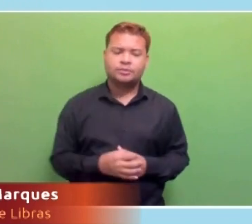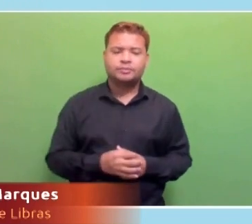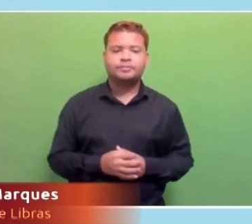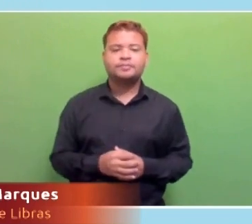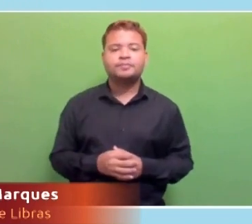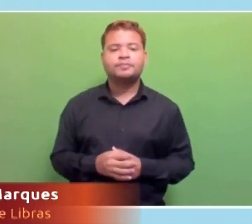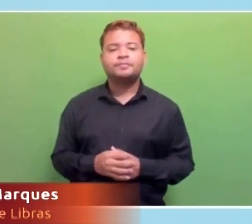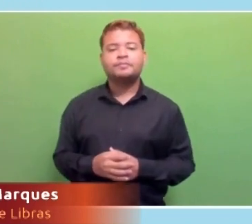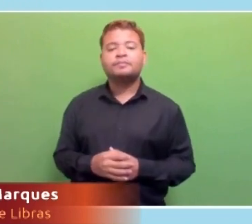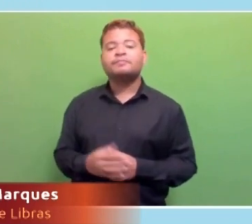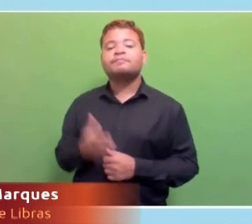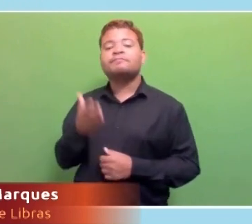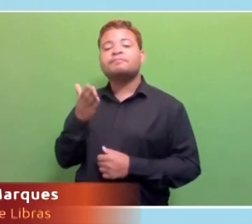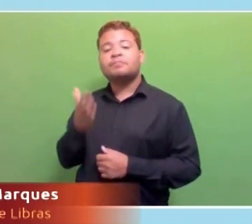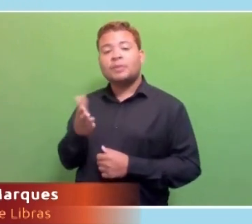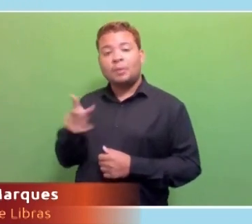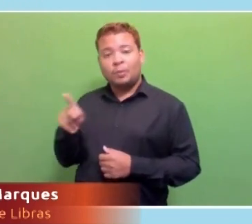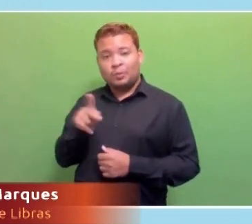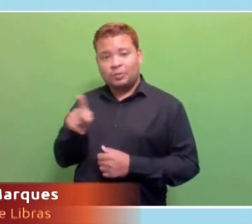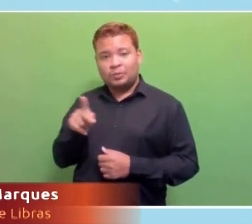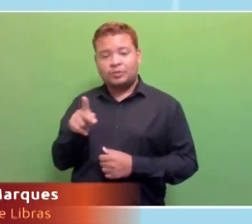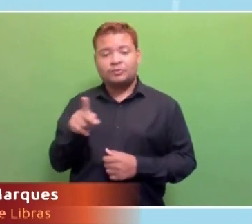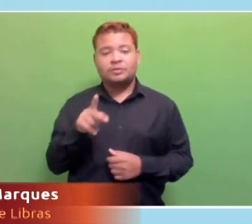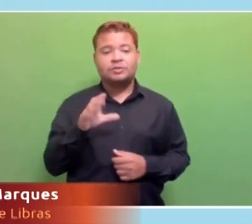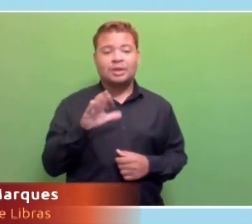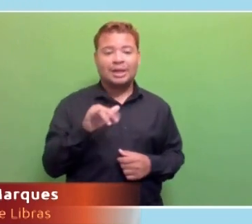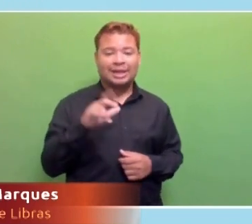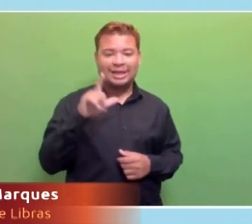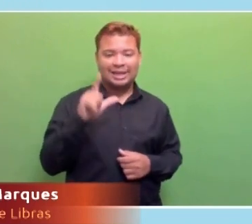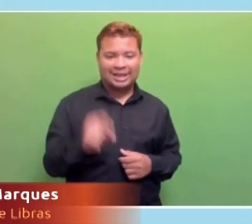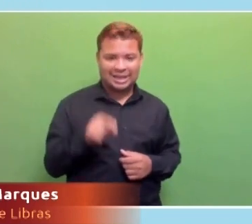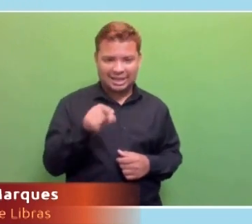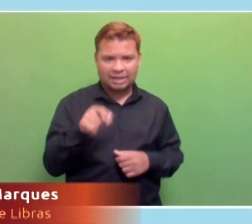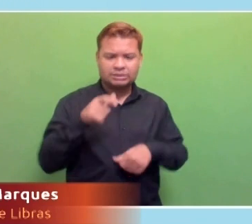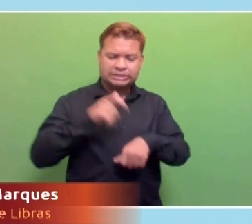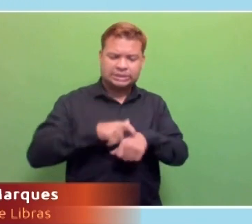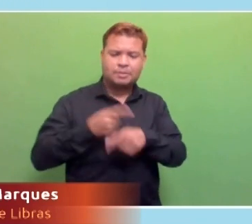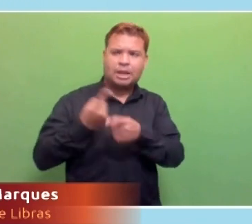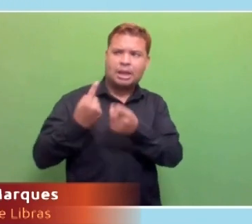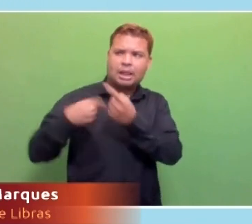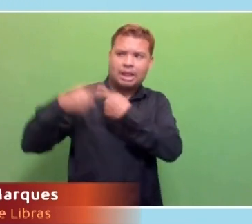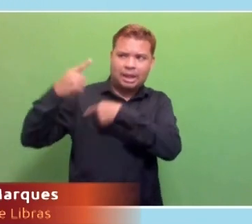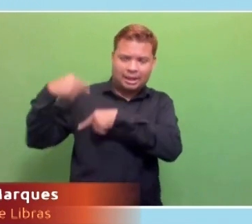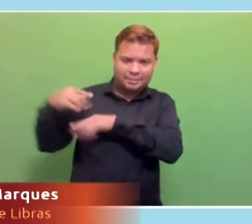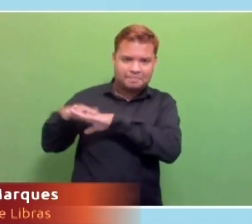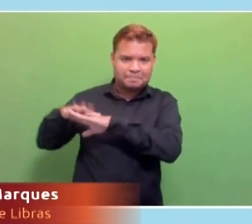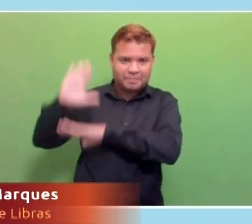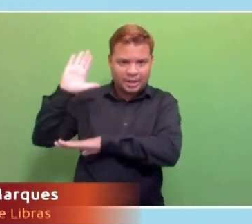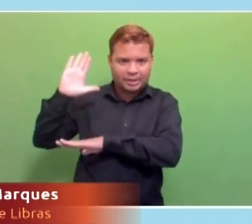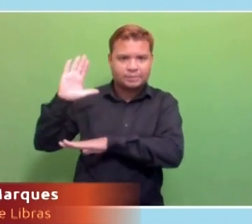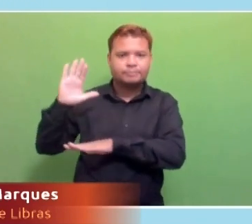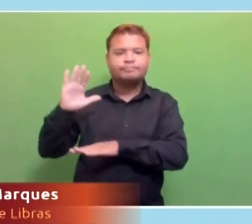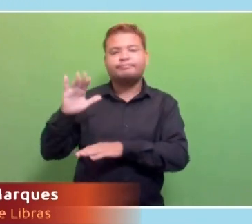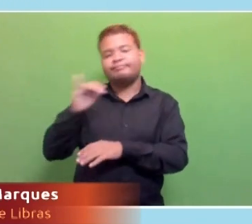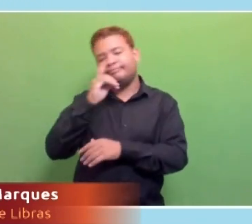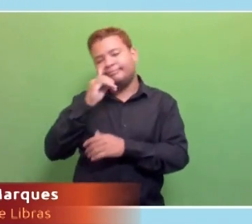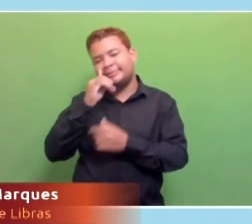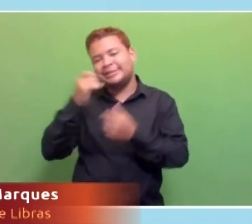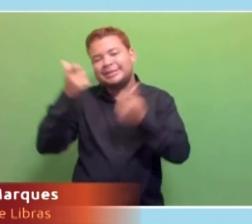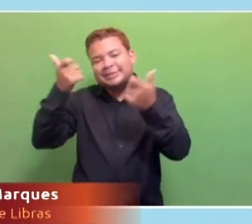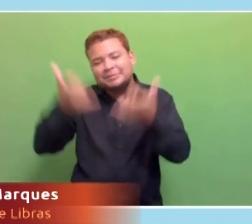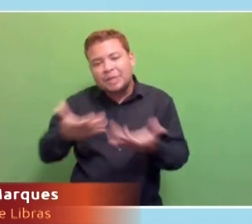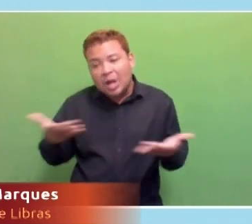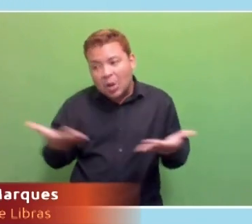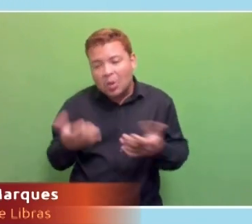Bom, professor Carlos, voltando um pouco mais no tempo, né? A gente falou mais das questões que estão ocorrendo agora, em